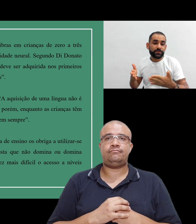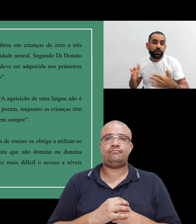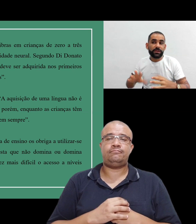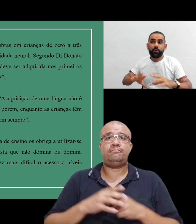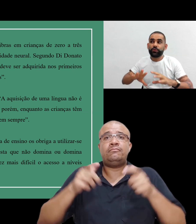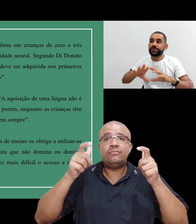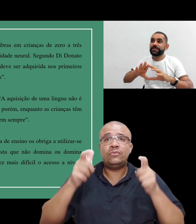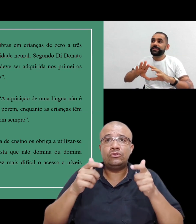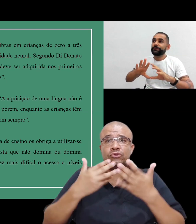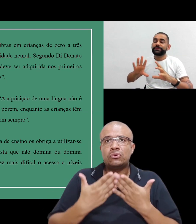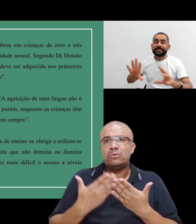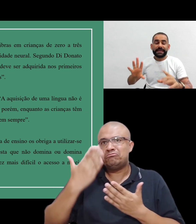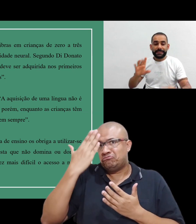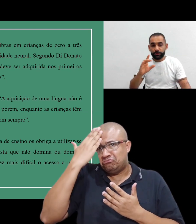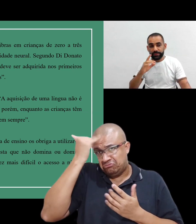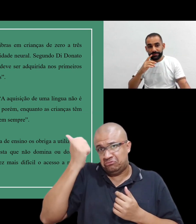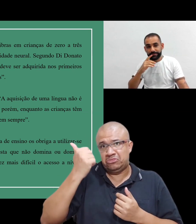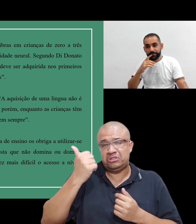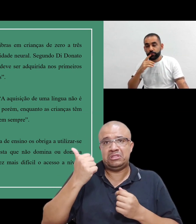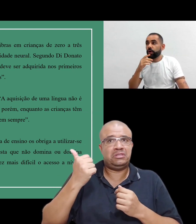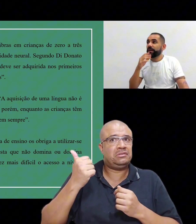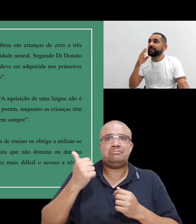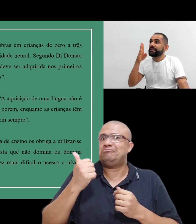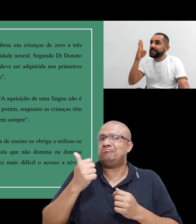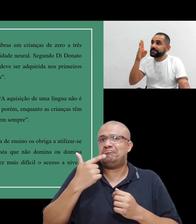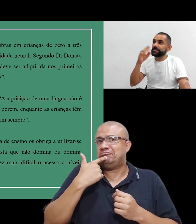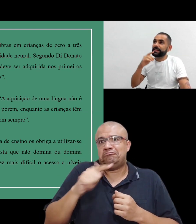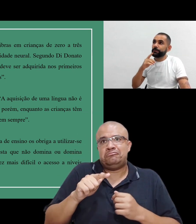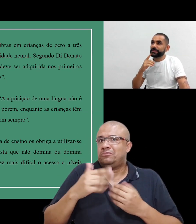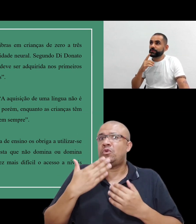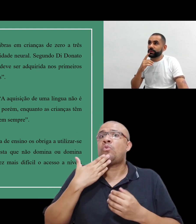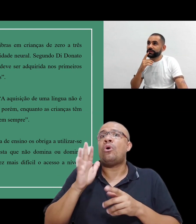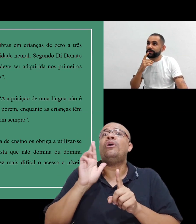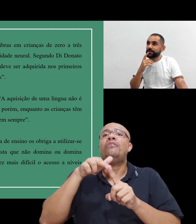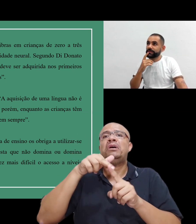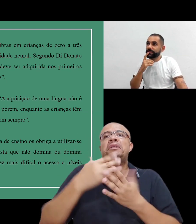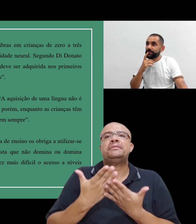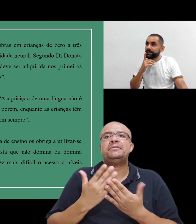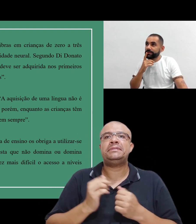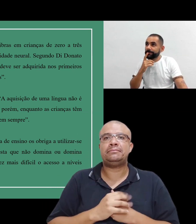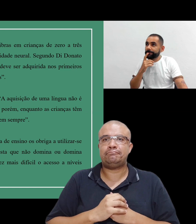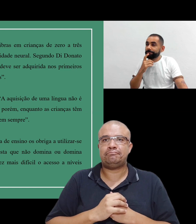chego na escola onde que eu não sei a língua. Qual é a referência daquela pessoa?